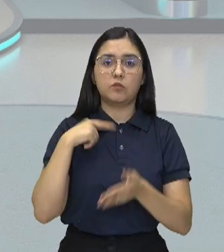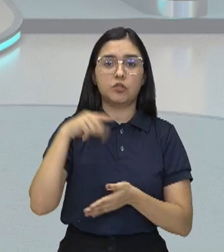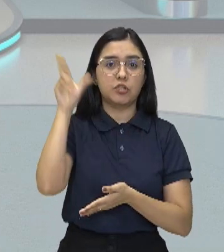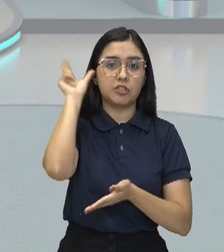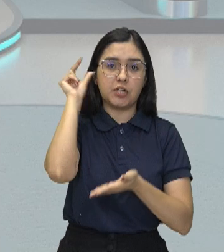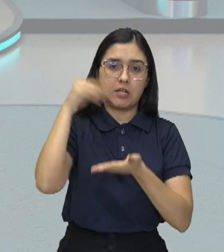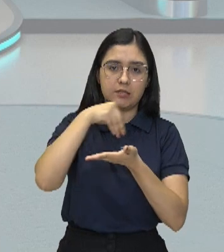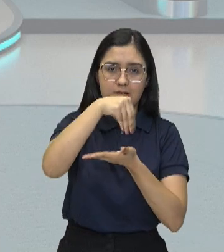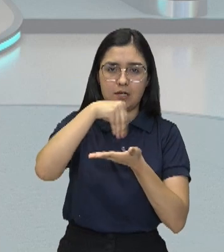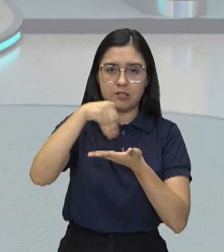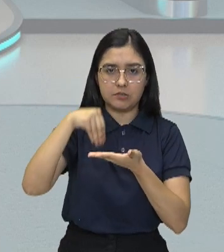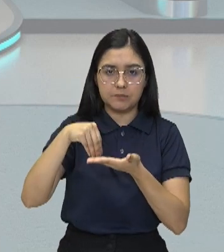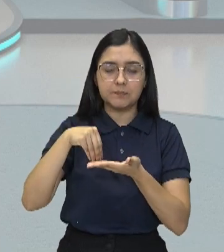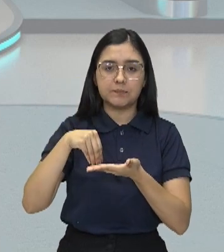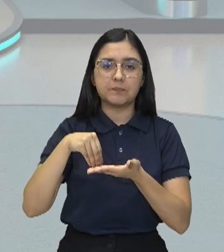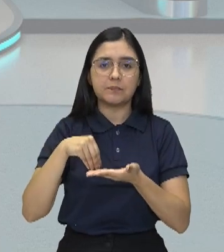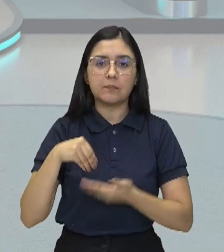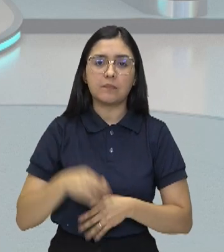Envolve muito